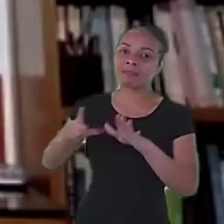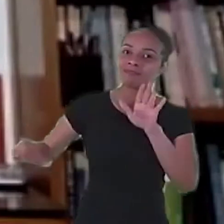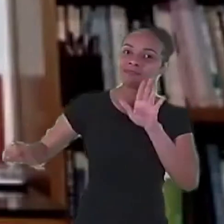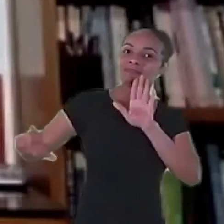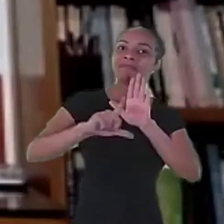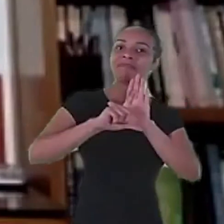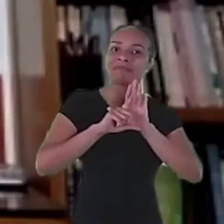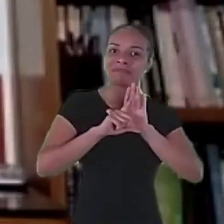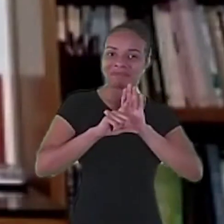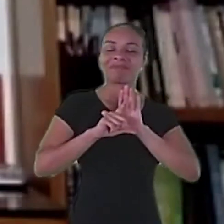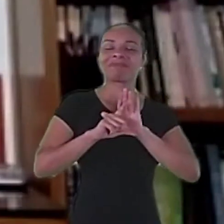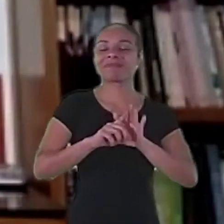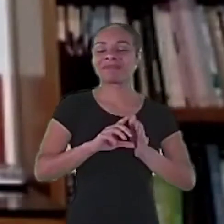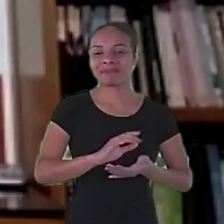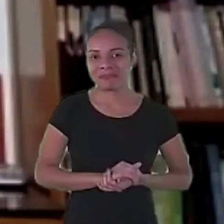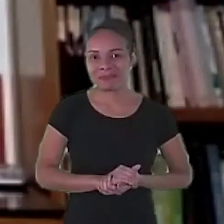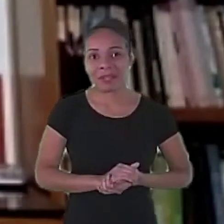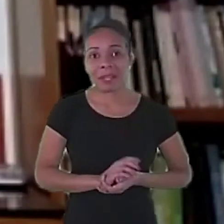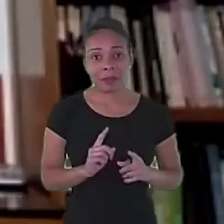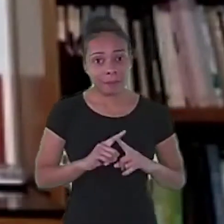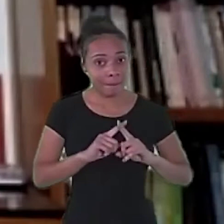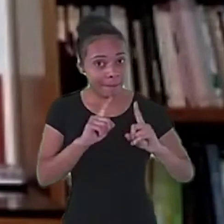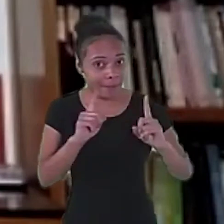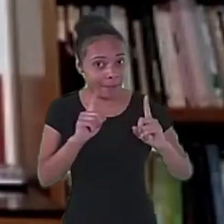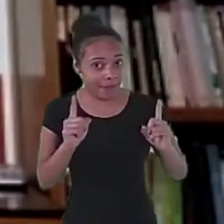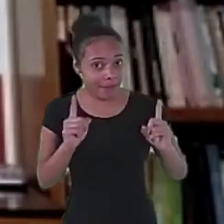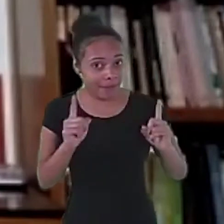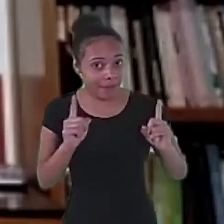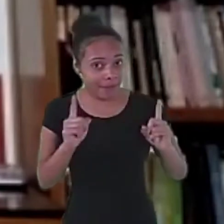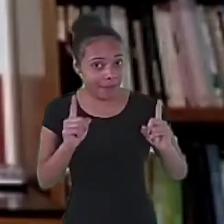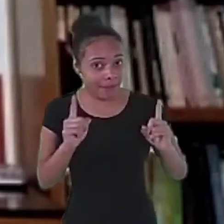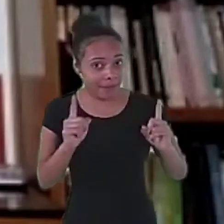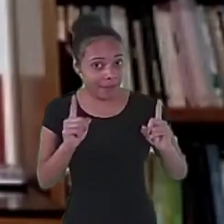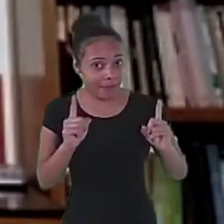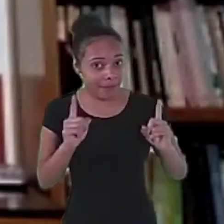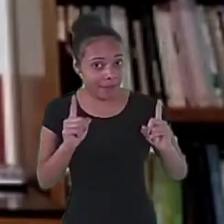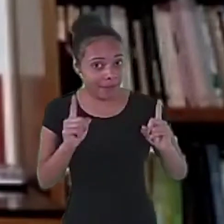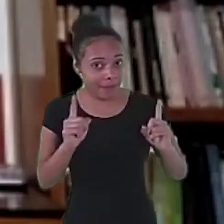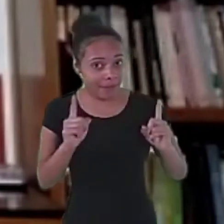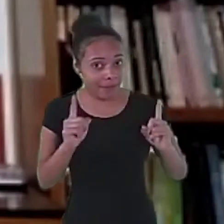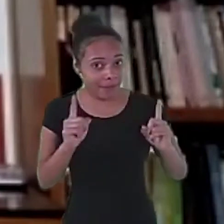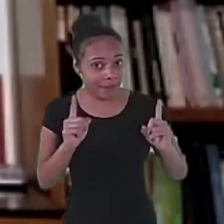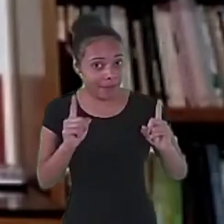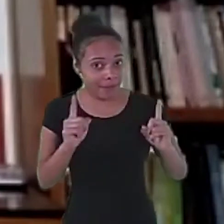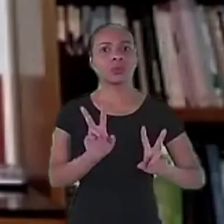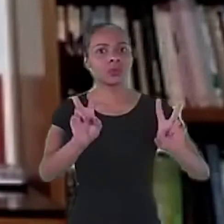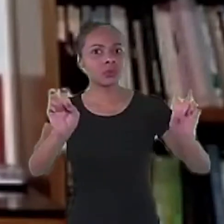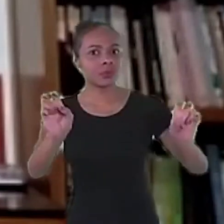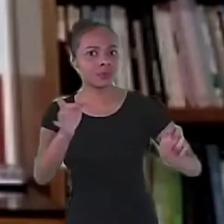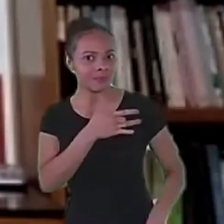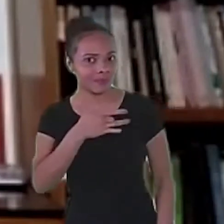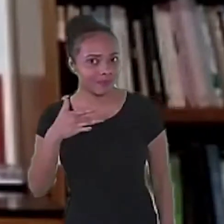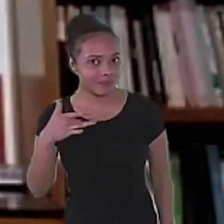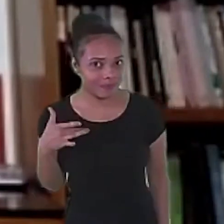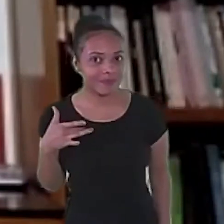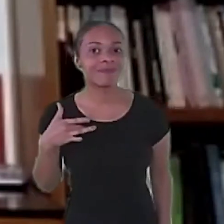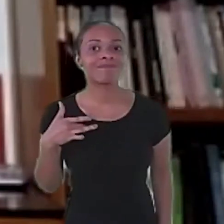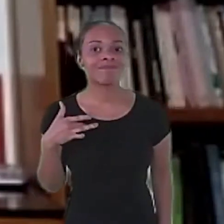há uma política defensável de saúde, porque